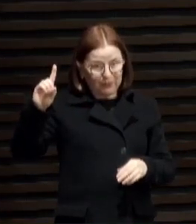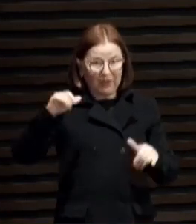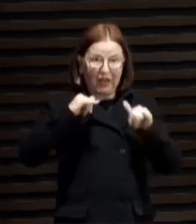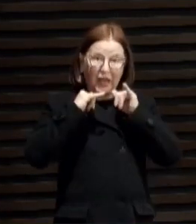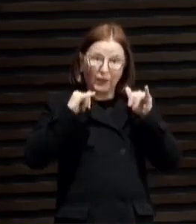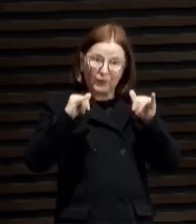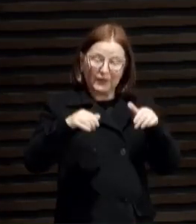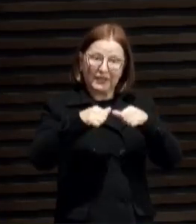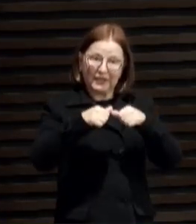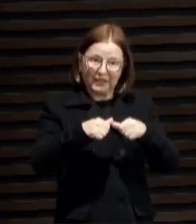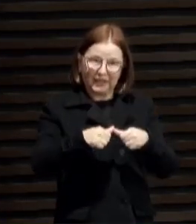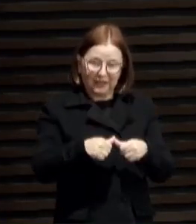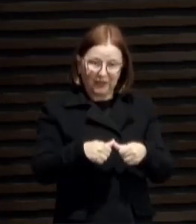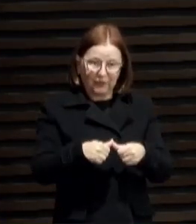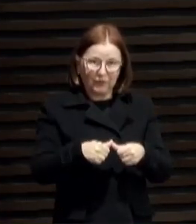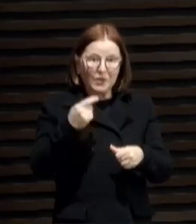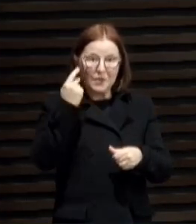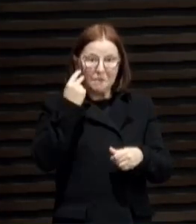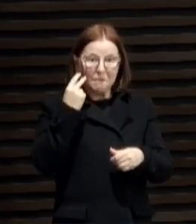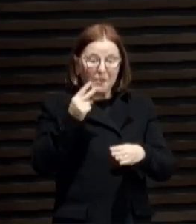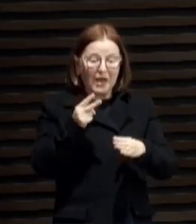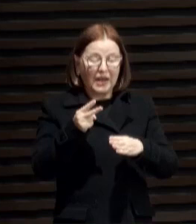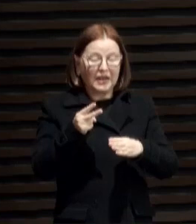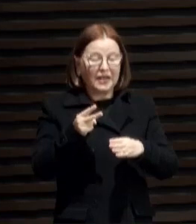por amor para buscar o seu povo novamente.